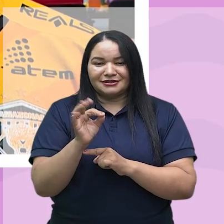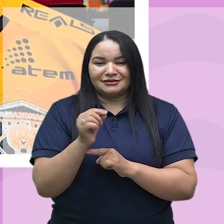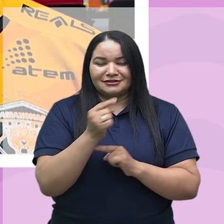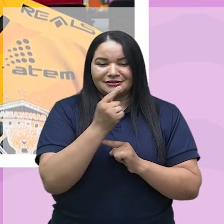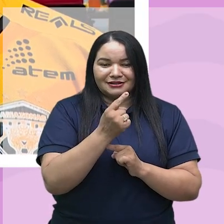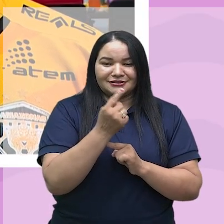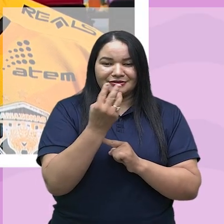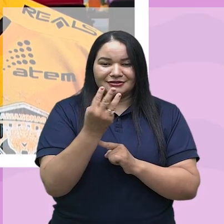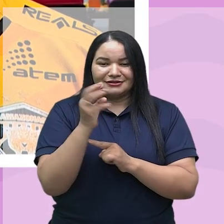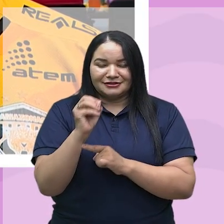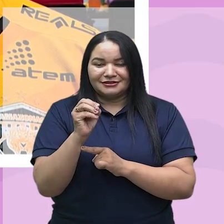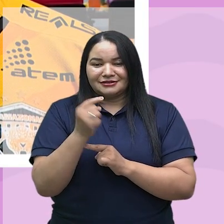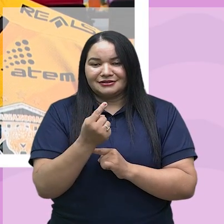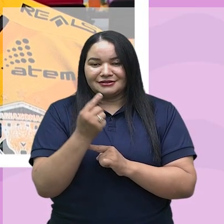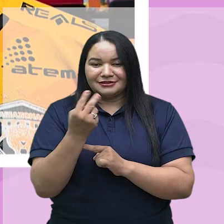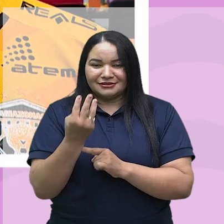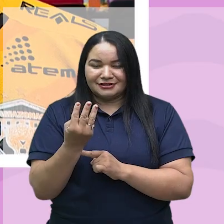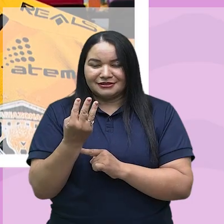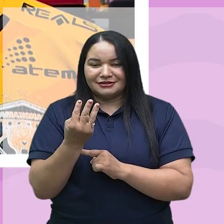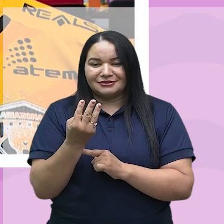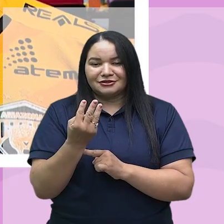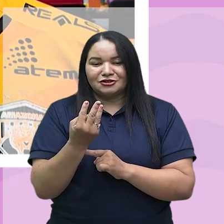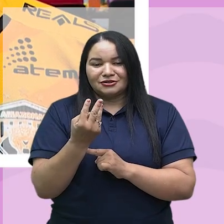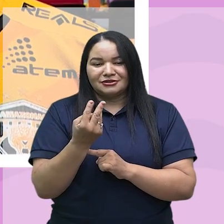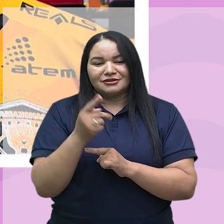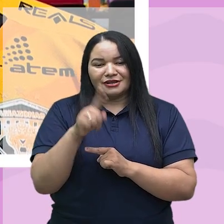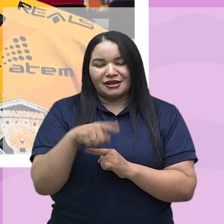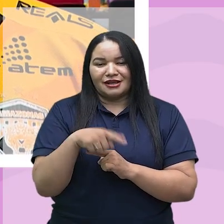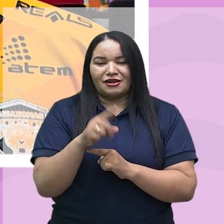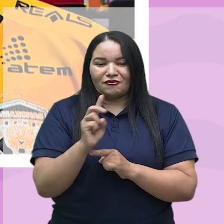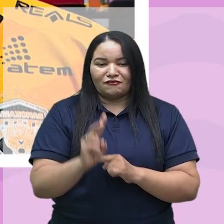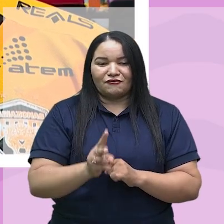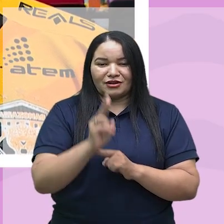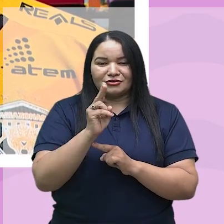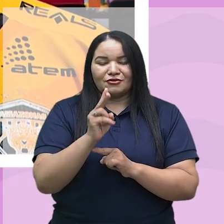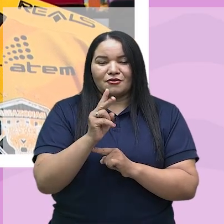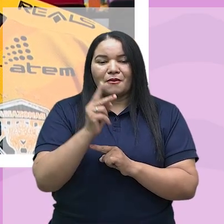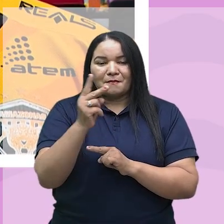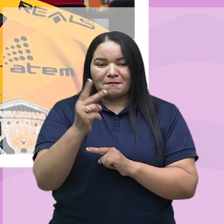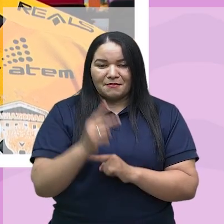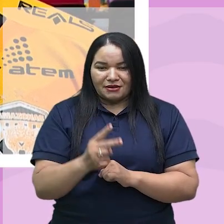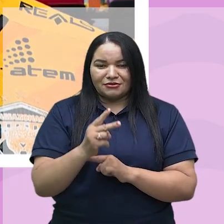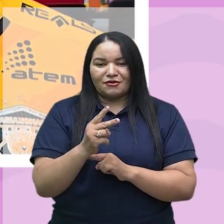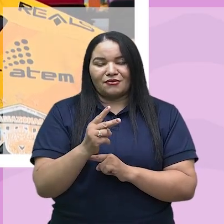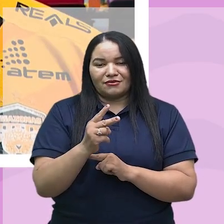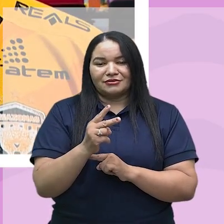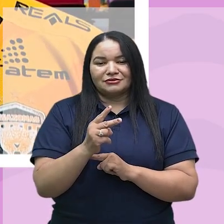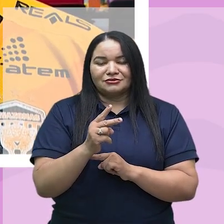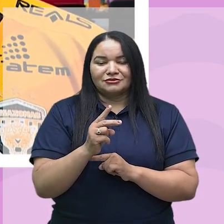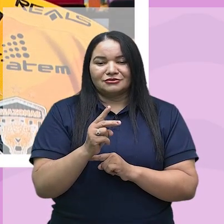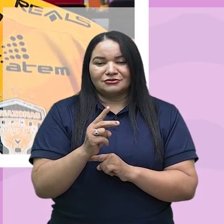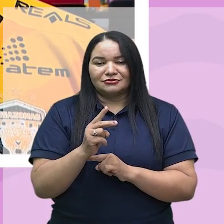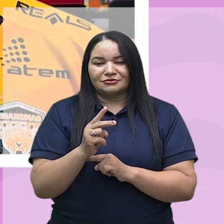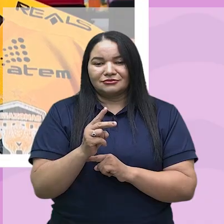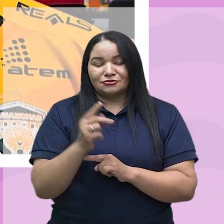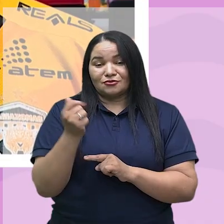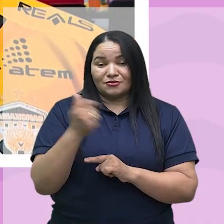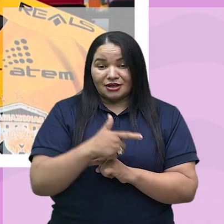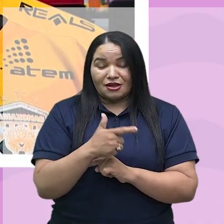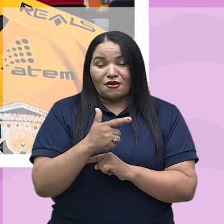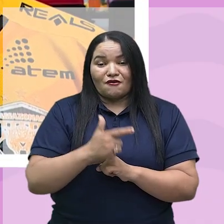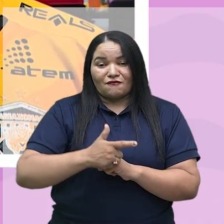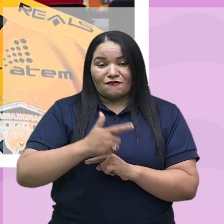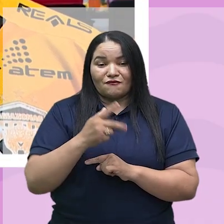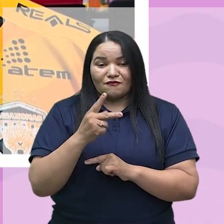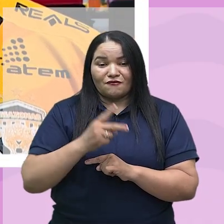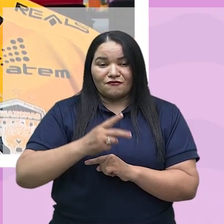quê? 10% de 130 é 13, 13 vezes 3. O valor vai ser menor do que